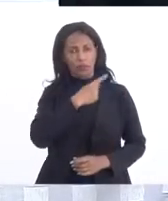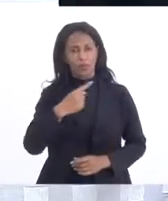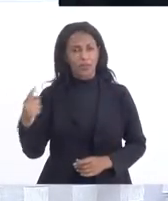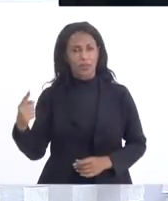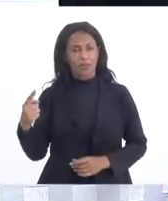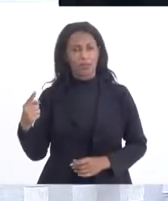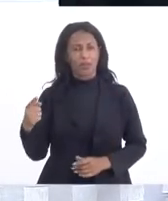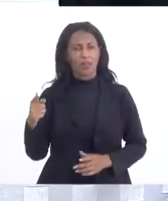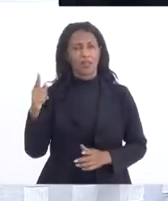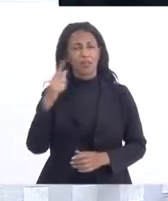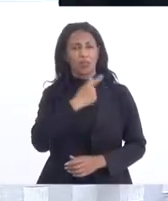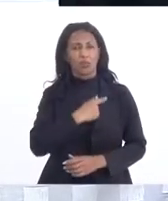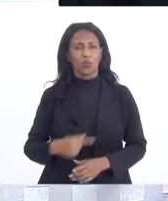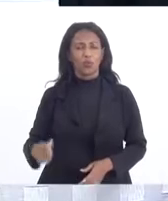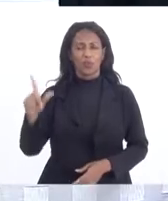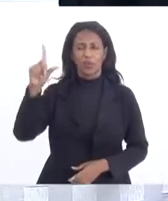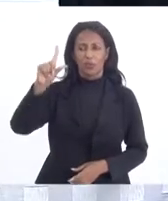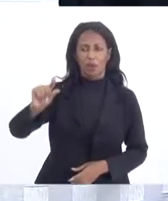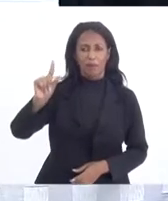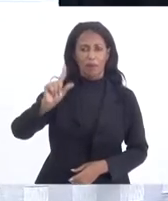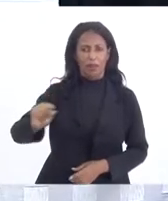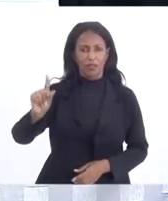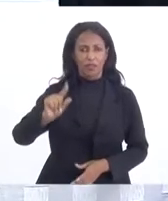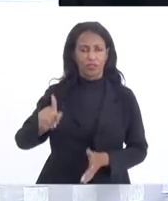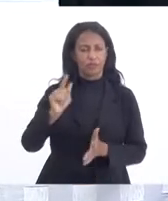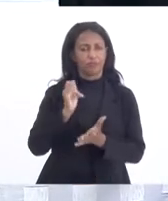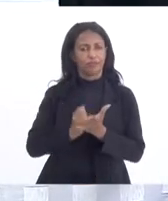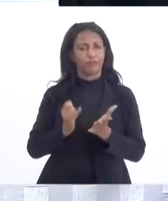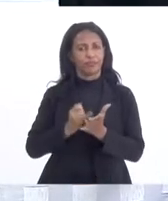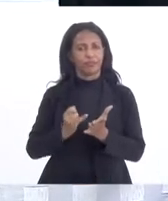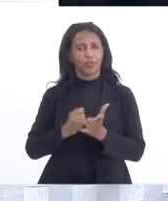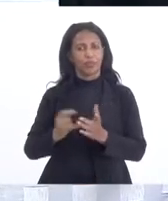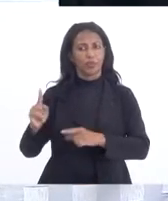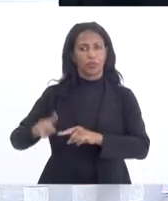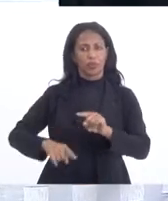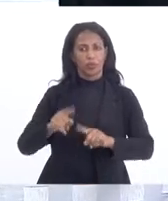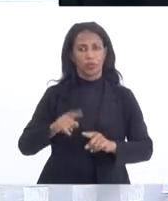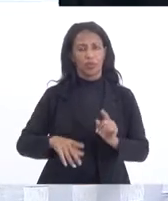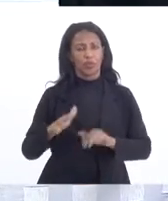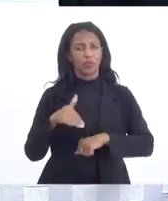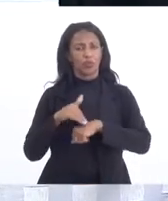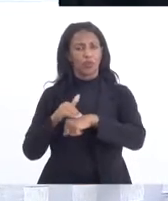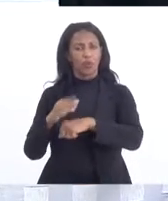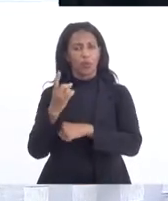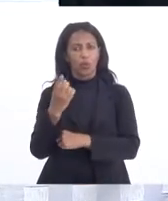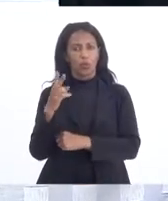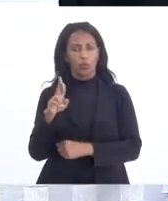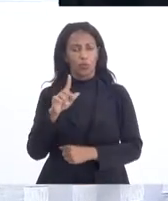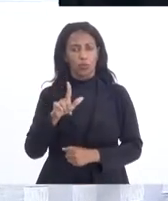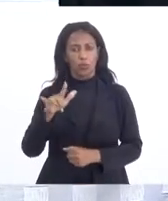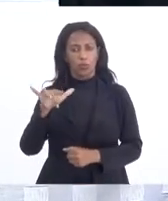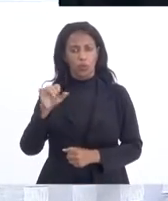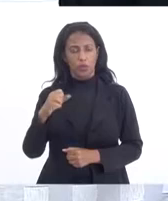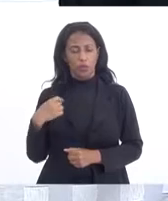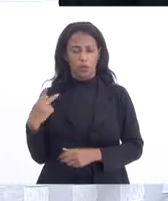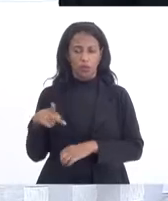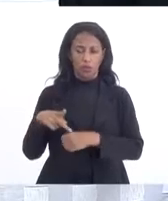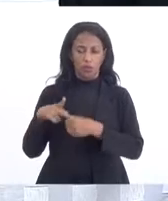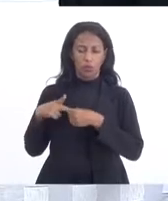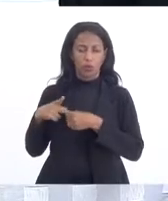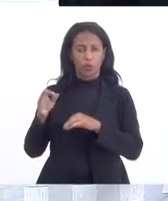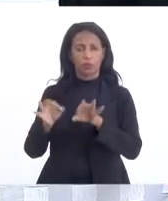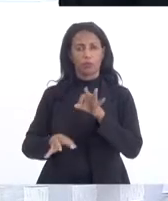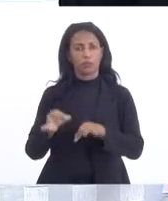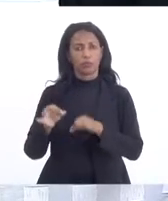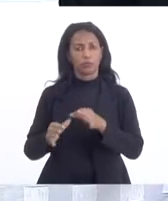governador baixa zero alíquota de algum produto. Eu já conversei com o doutor Luciano Matos, Jair, que é o nosso Procurador-Geral de